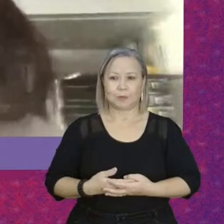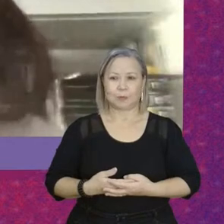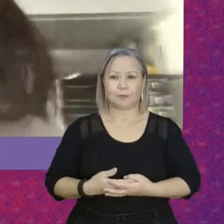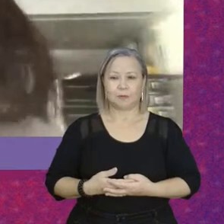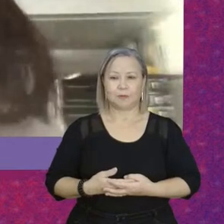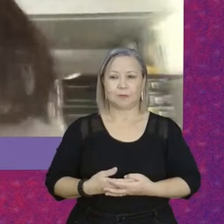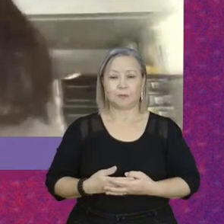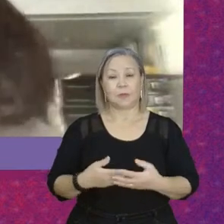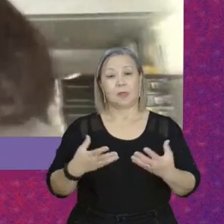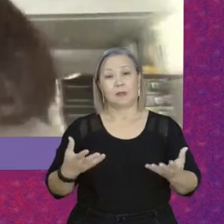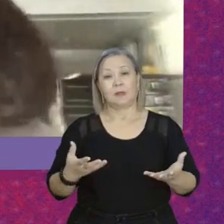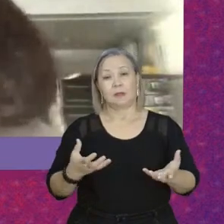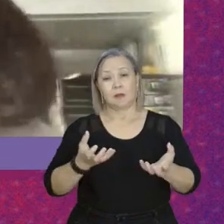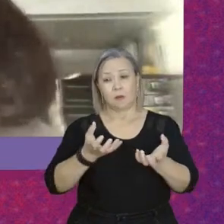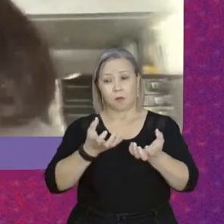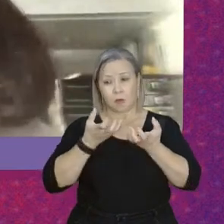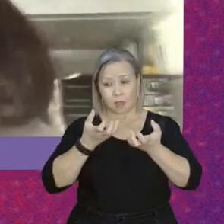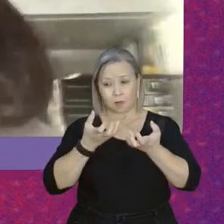Então, eu quero,